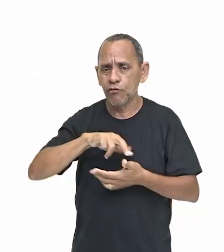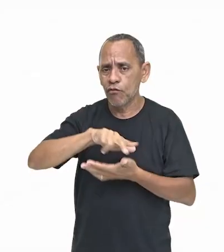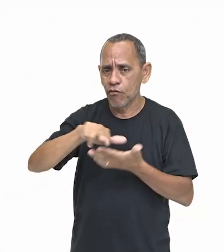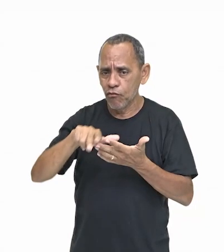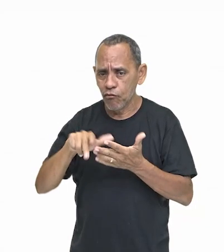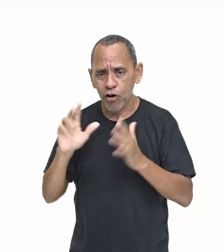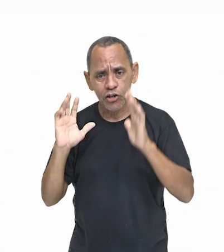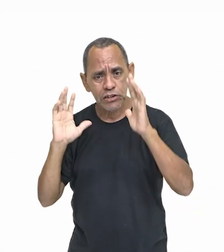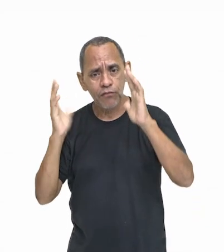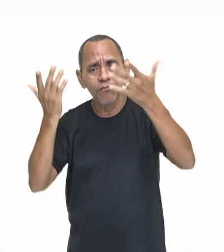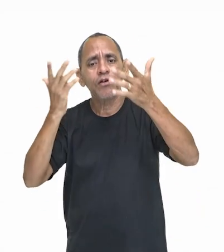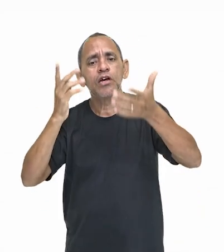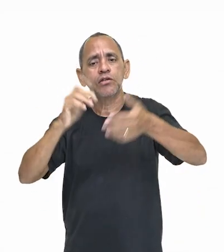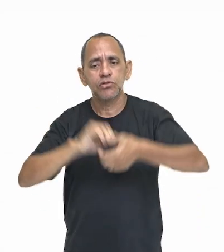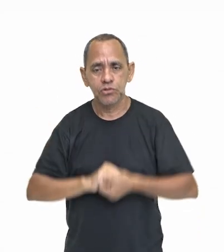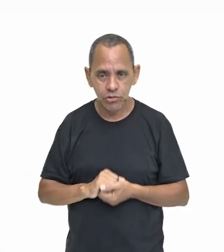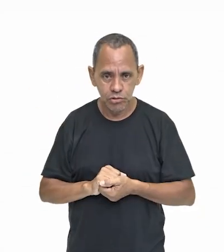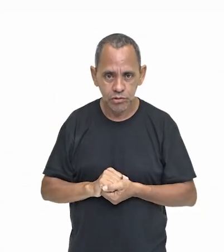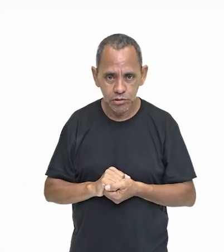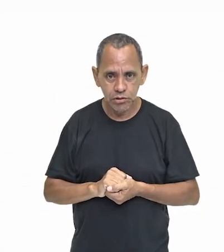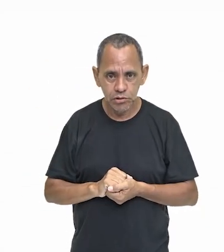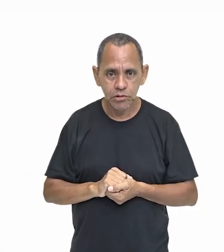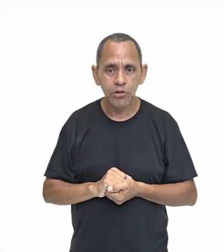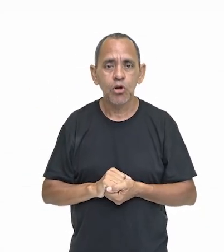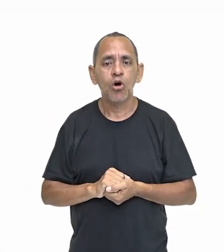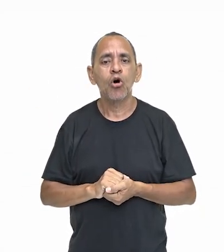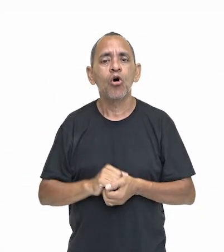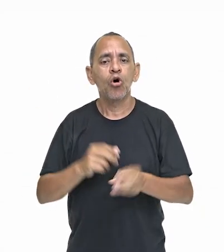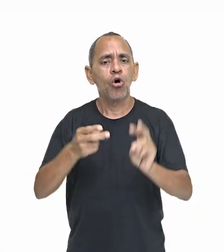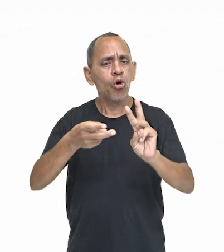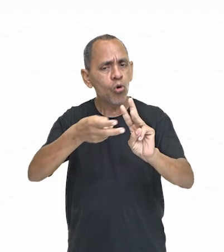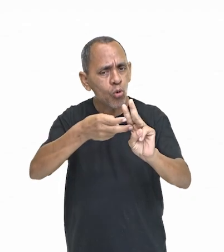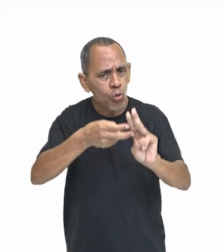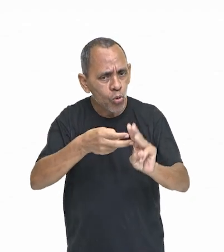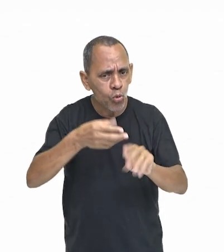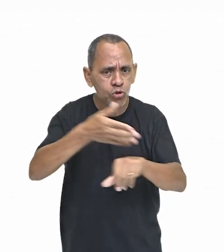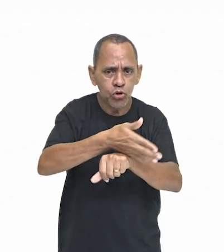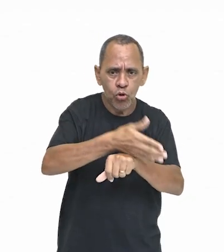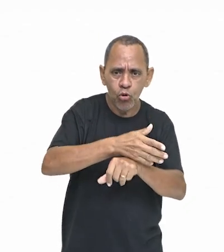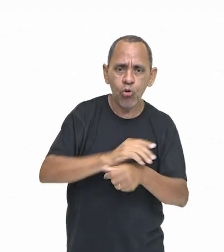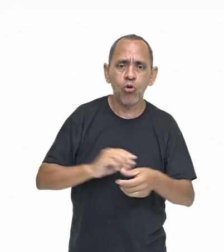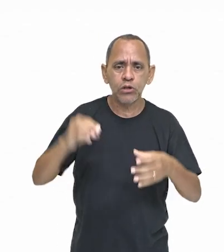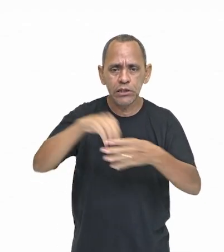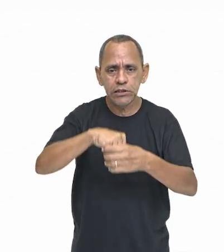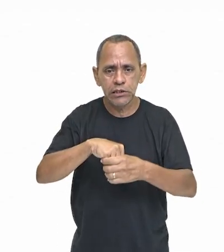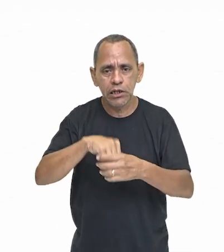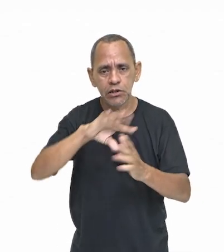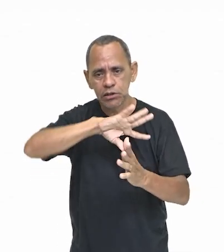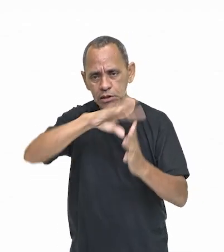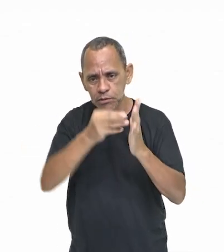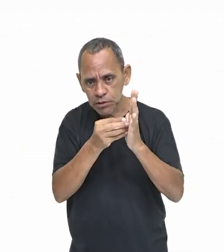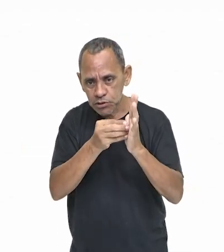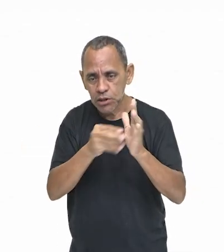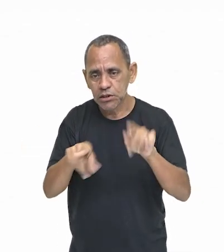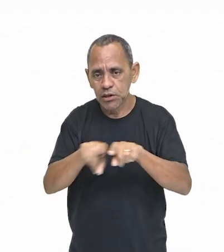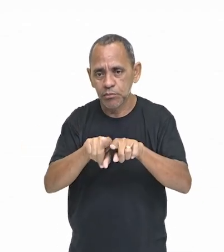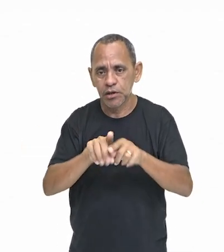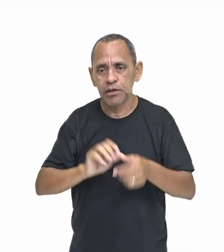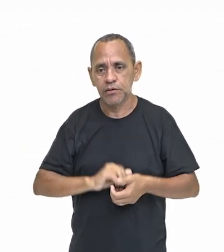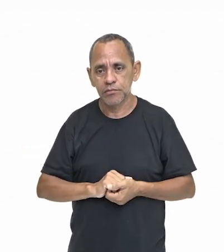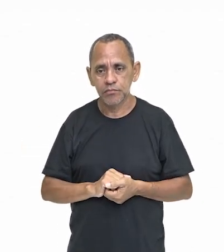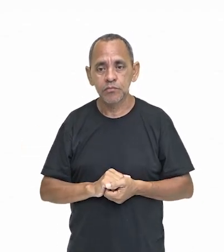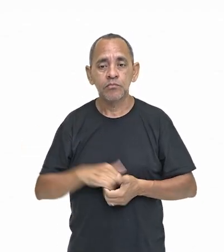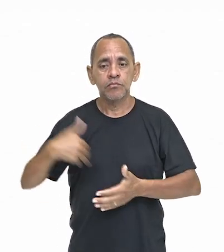são interculturais e que são também religiosas dentro da Amazônia. Com o processo